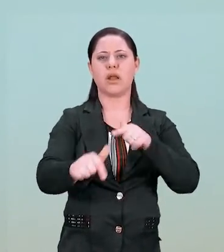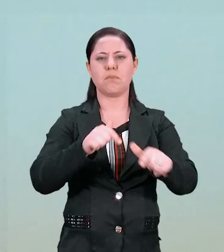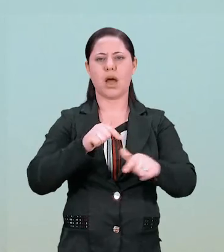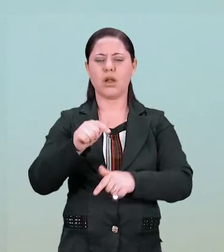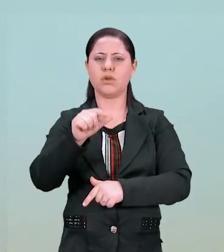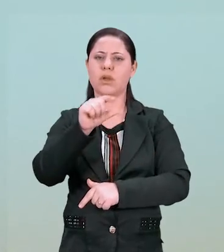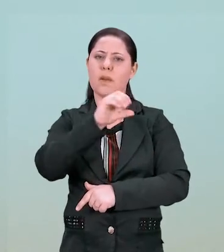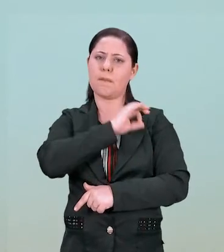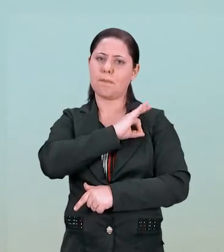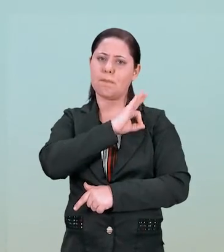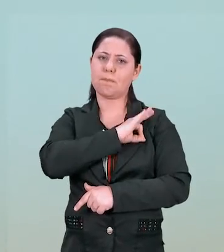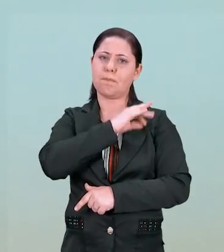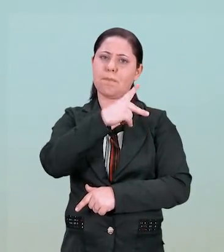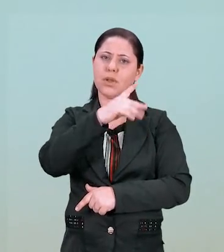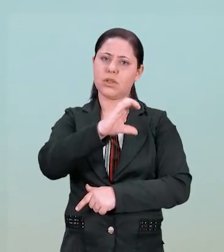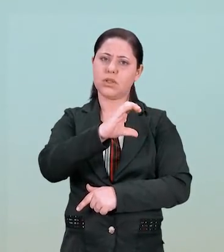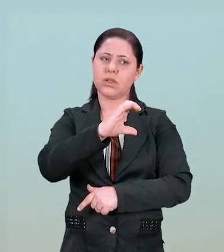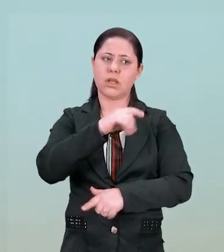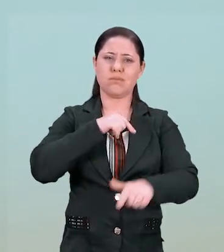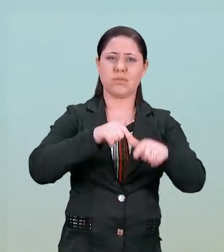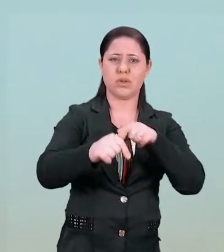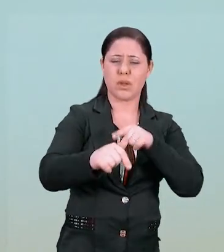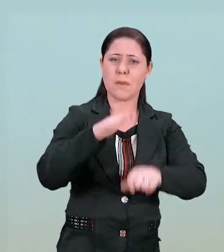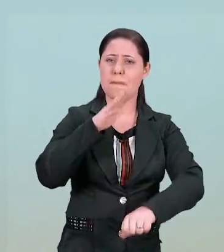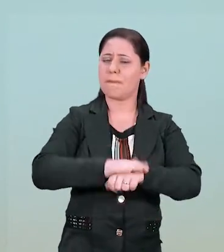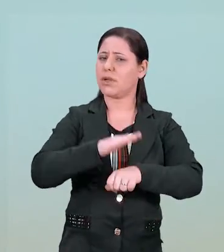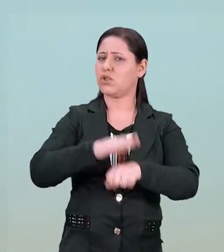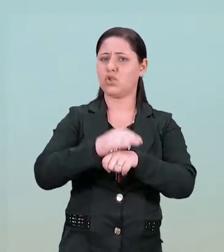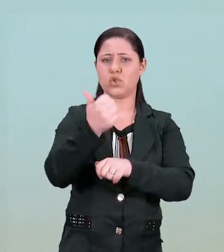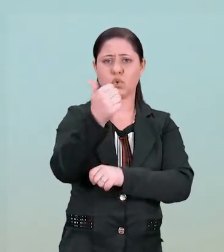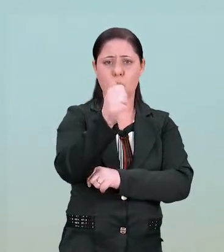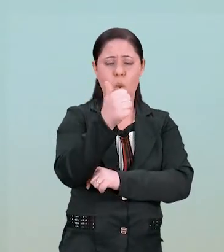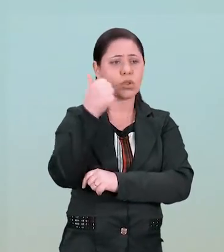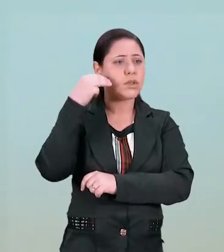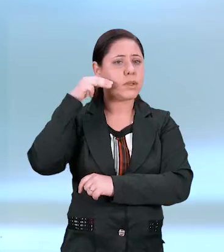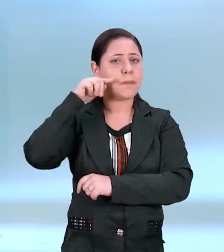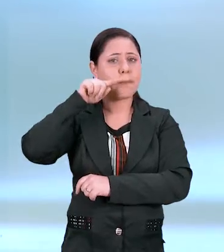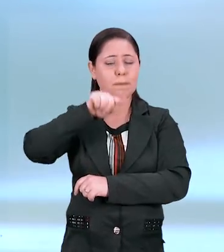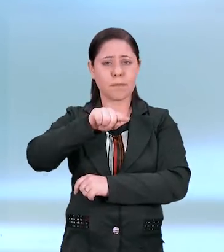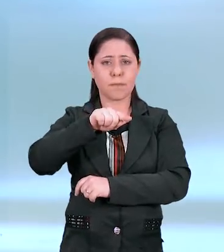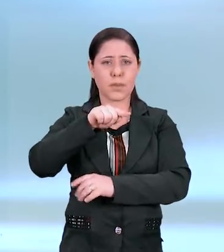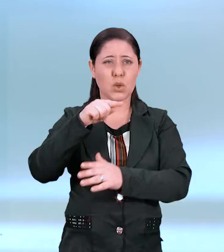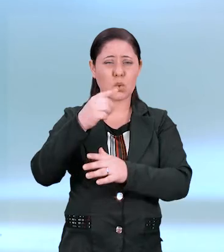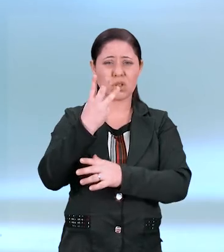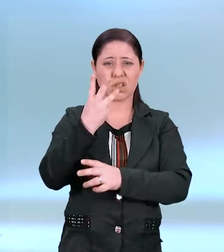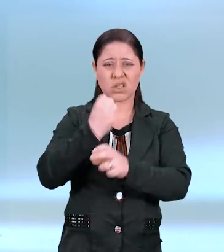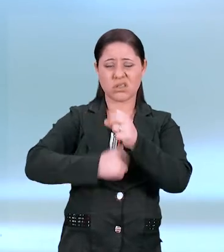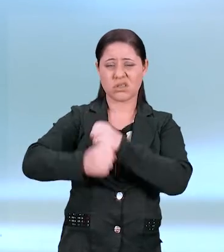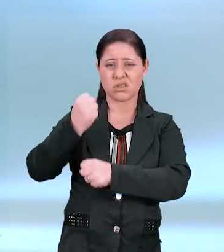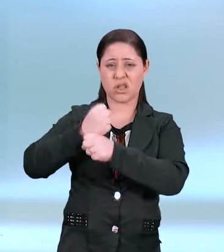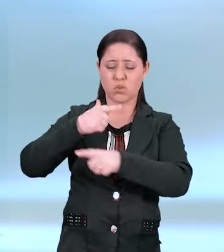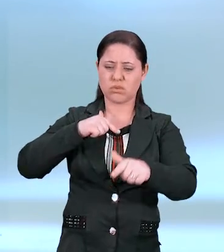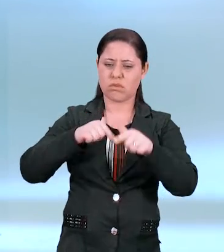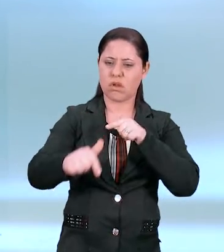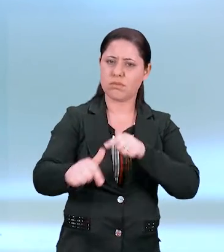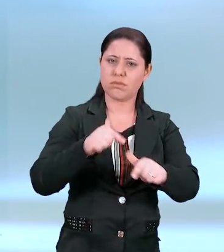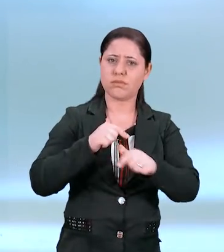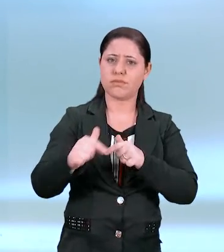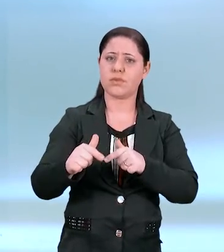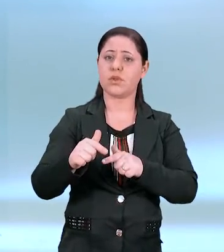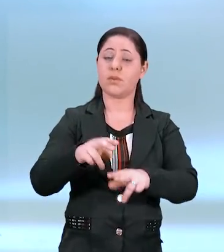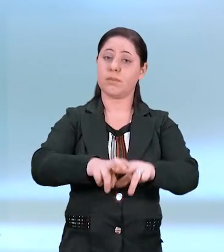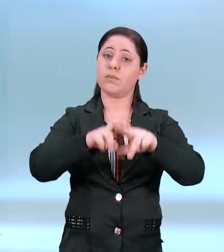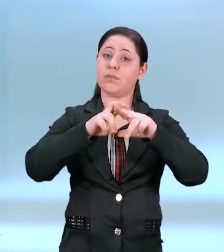absorveu. São mais de 11 mil procedimentos policiais nos últimos 3 anos. Portanto, não